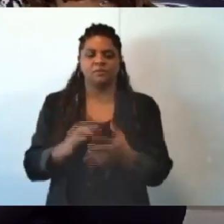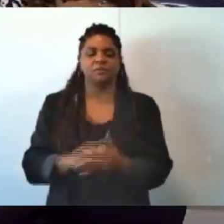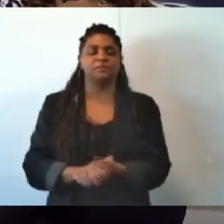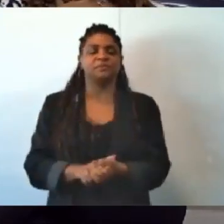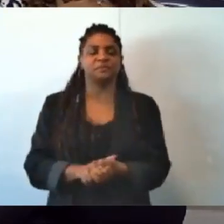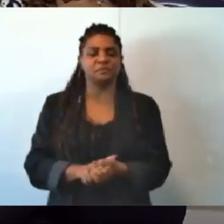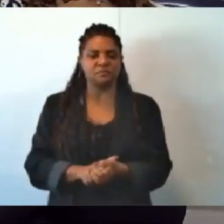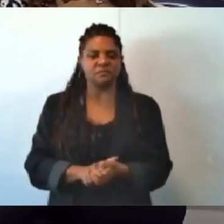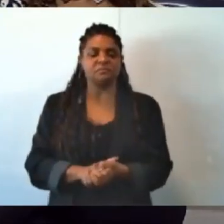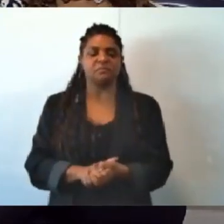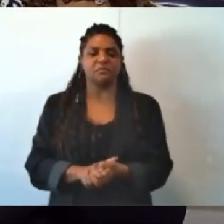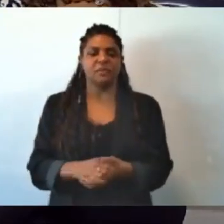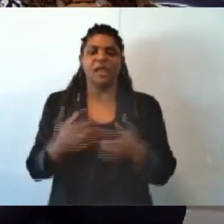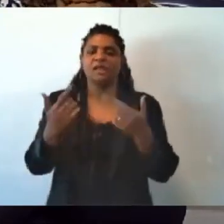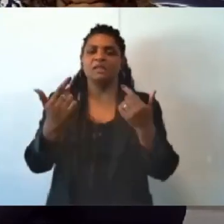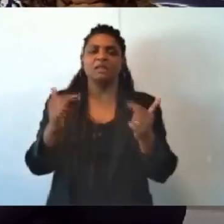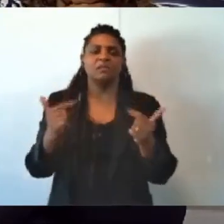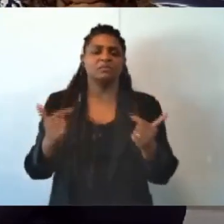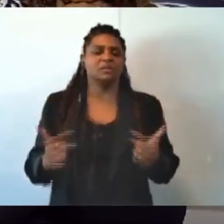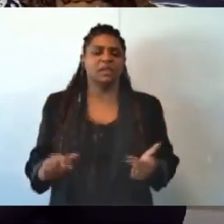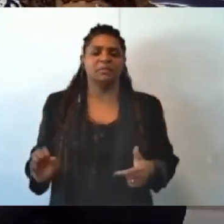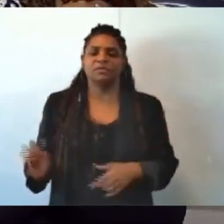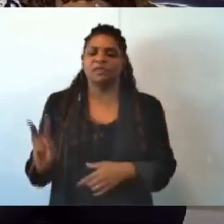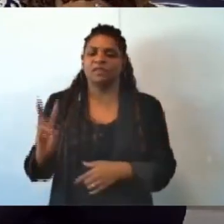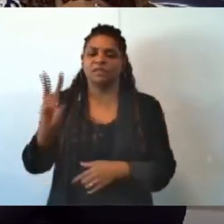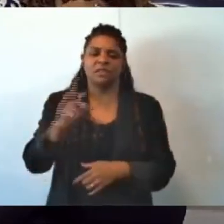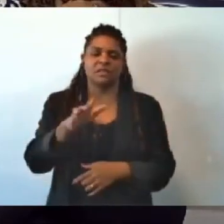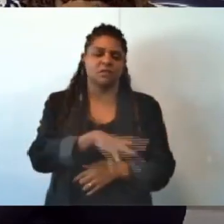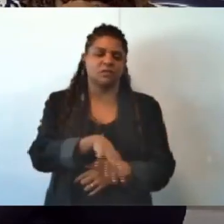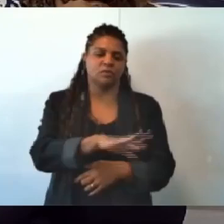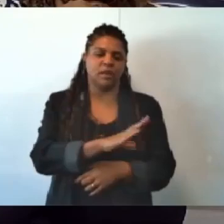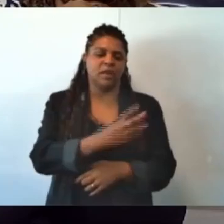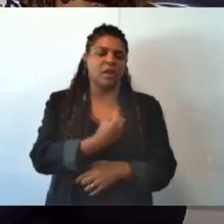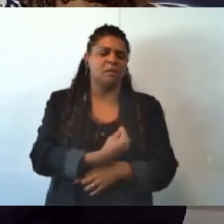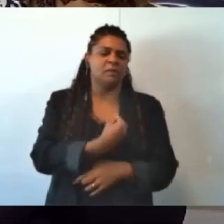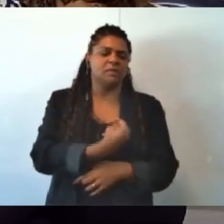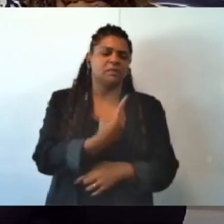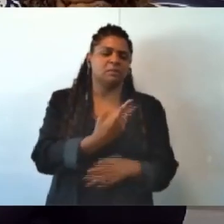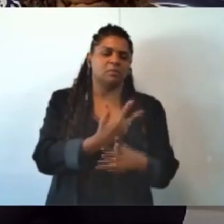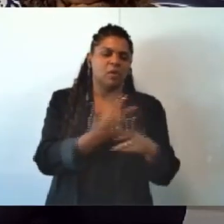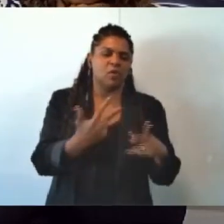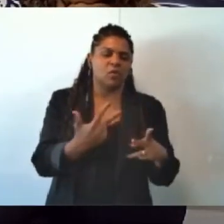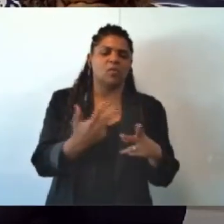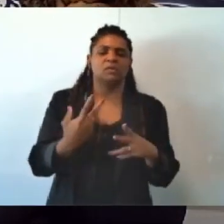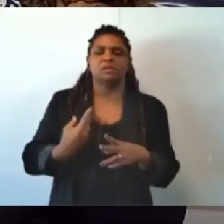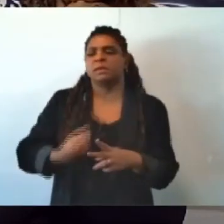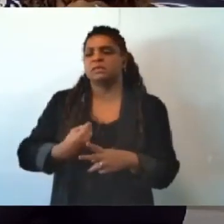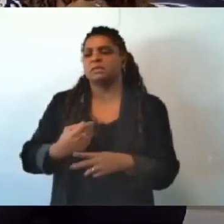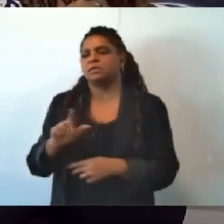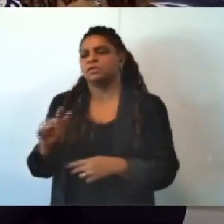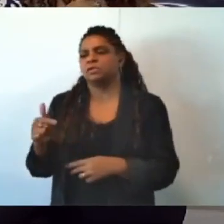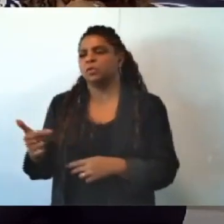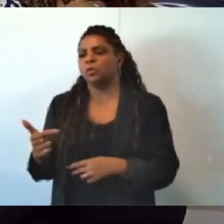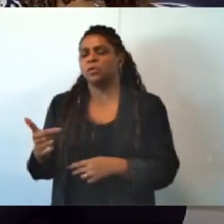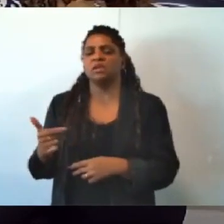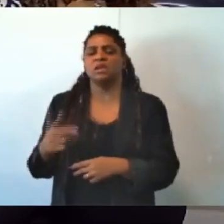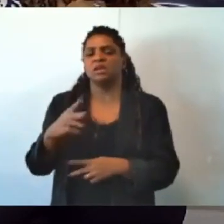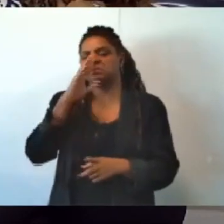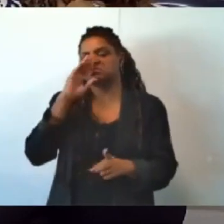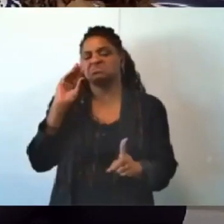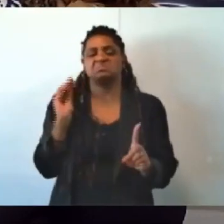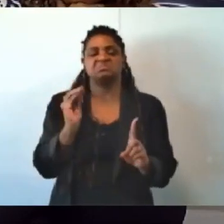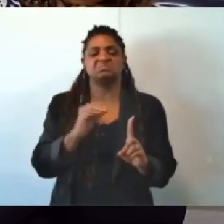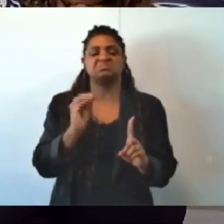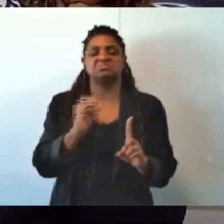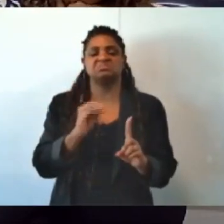você participa de uma coisa, você participa de outra, você não é ouvido, certo? Eu tenho o prazer de morar